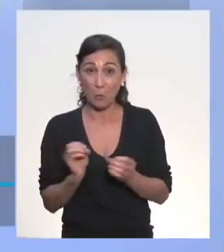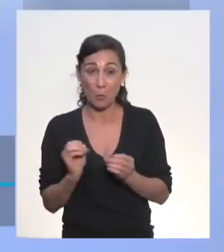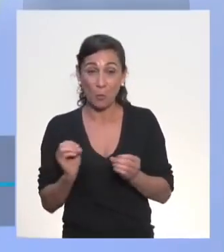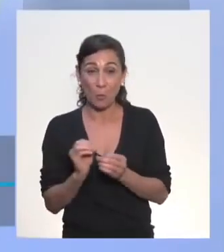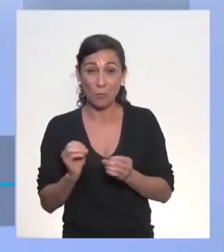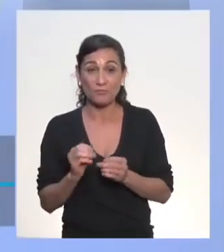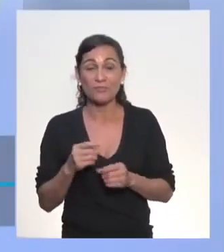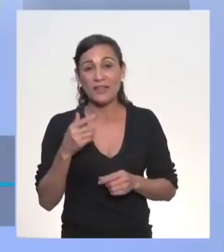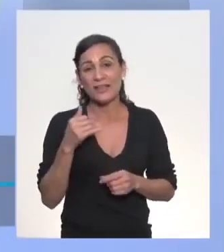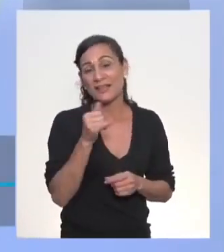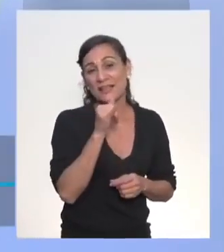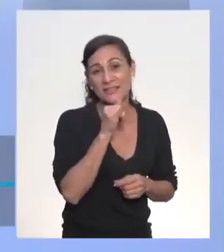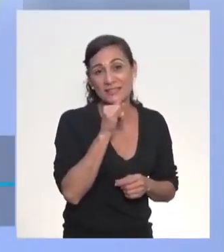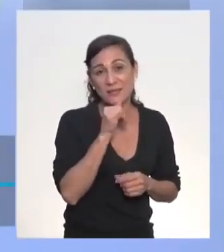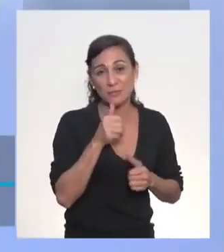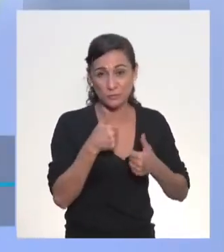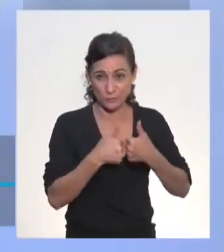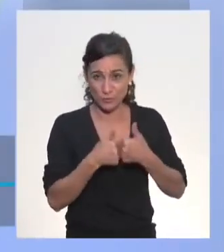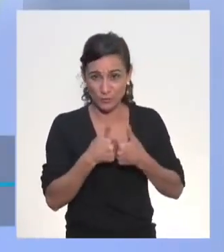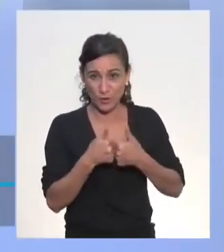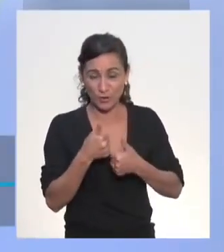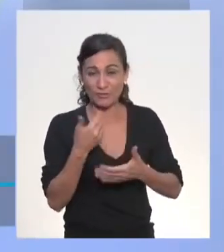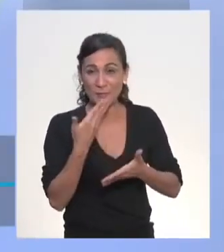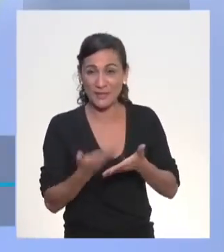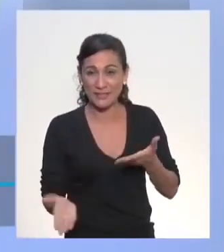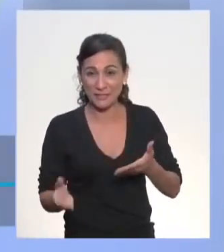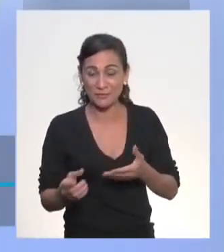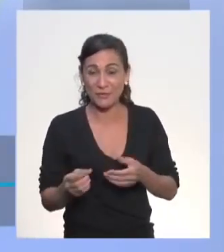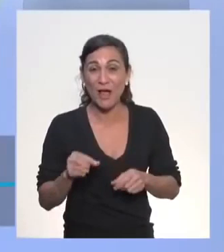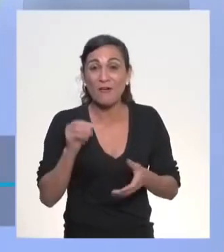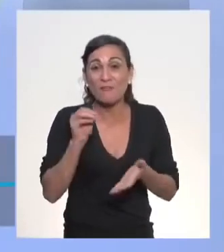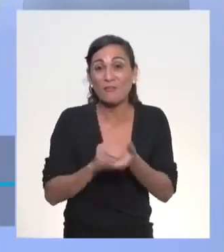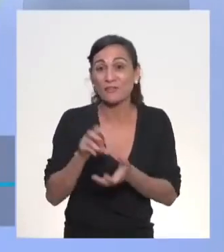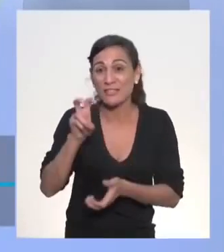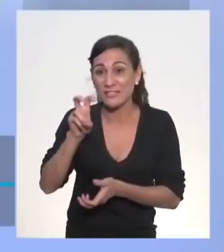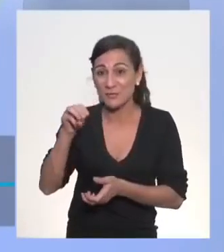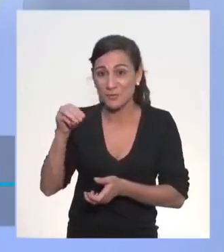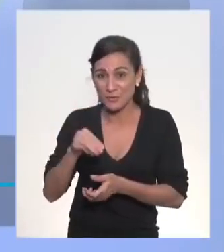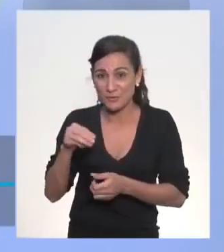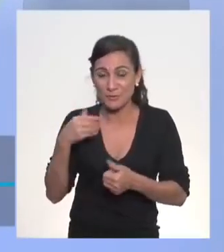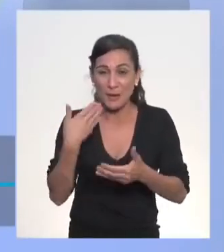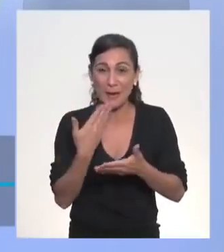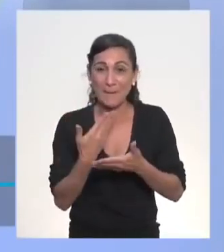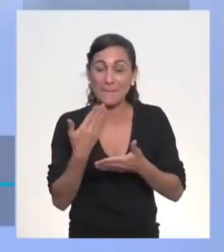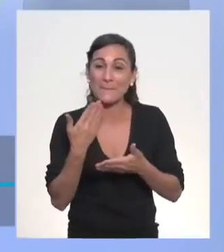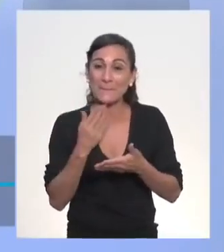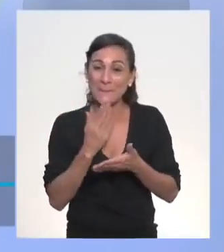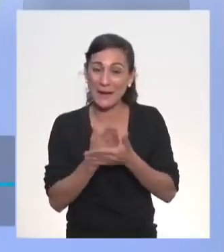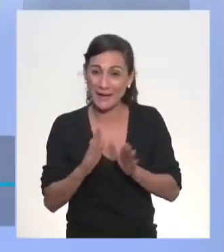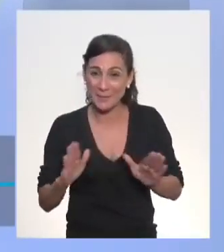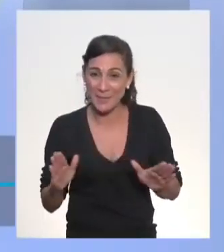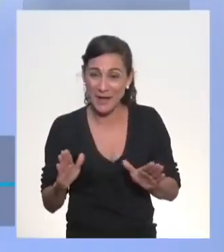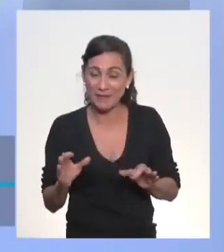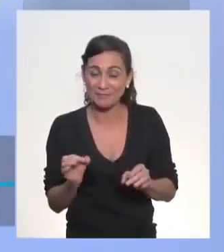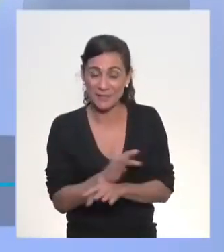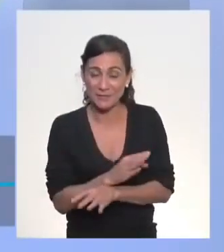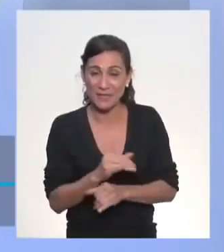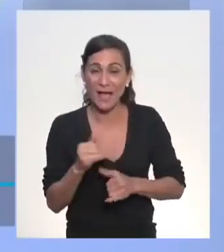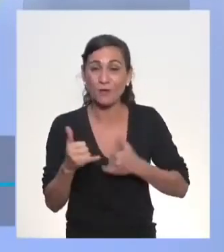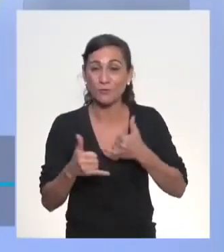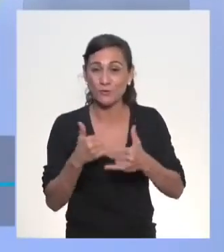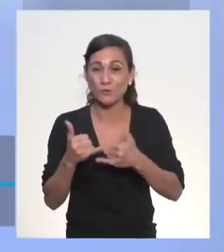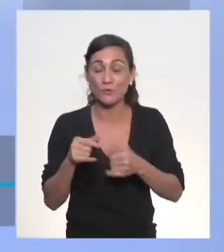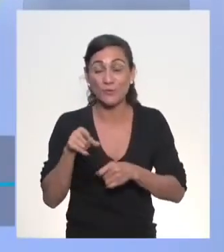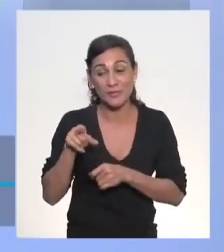seu time está perdendo e faltam 5 minutos para acabar o jogo, o tempo está acabando. Agora, para o que